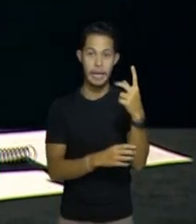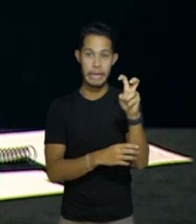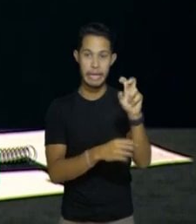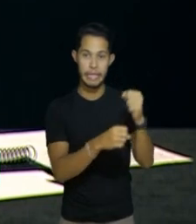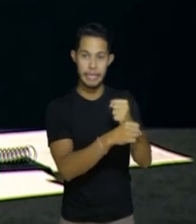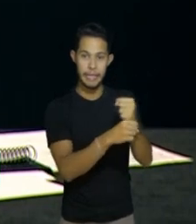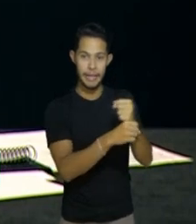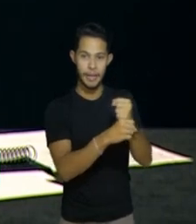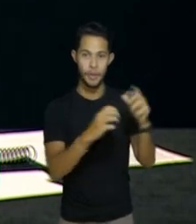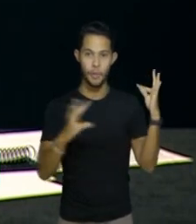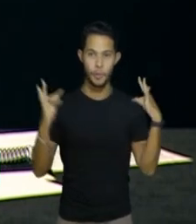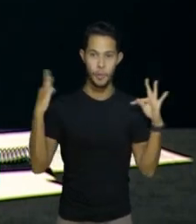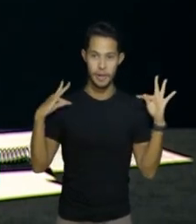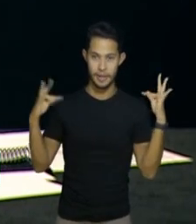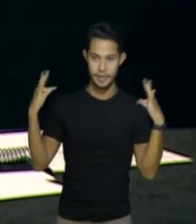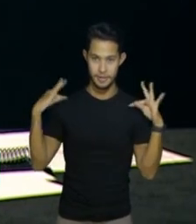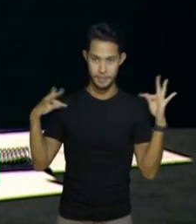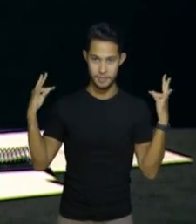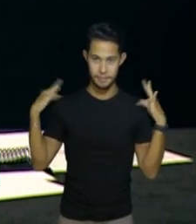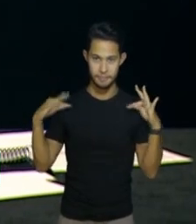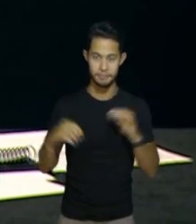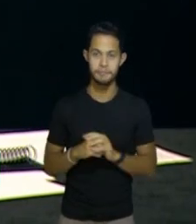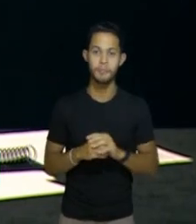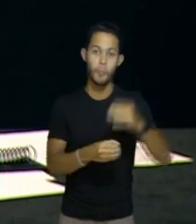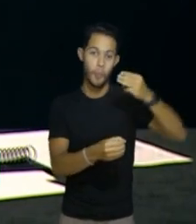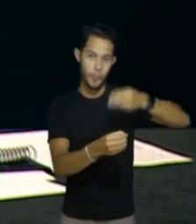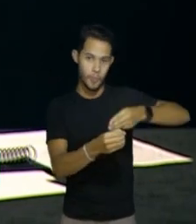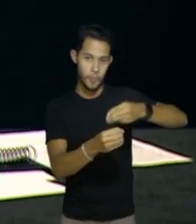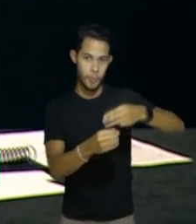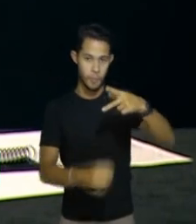Manfredo Guedi, município de Pomerode.